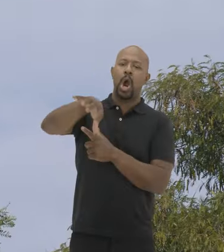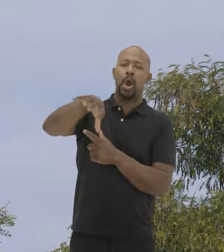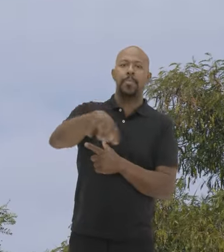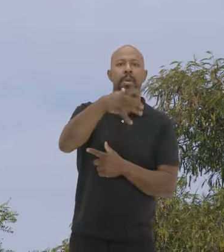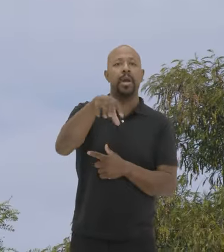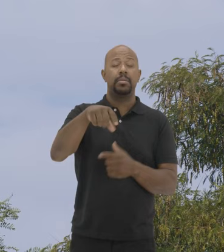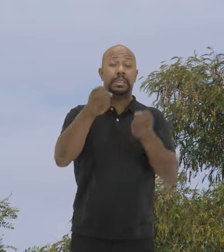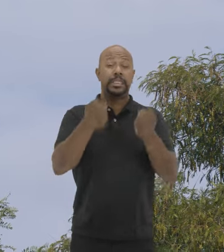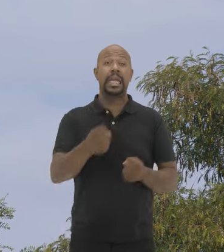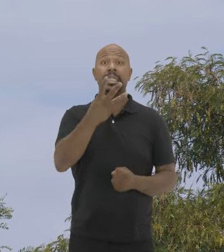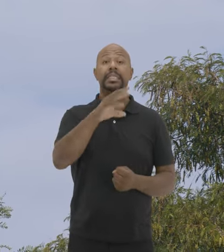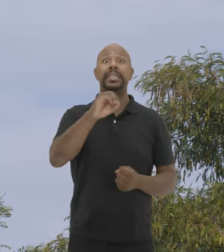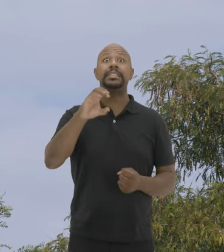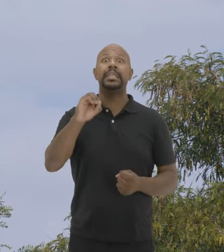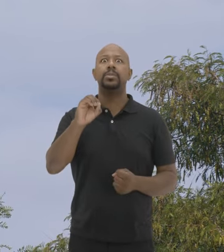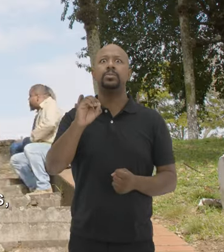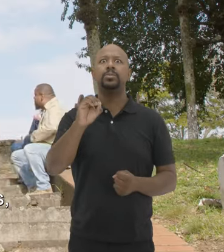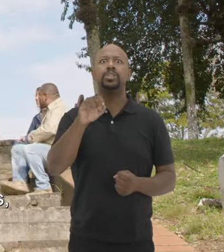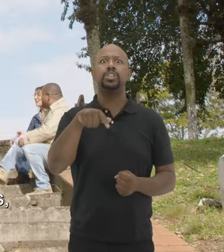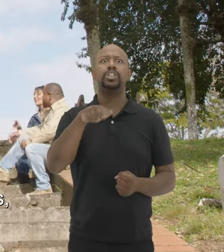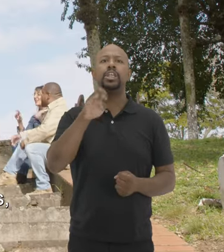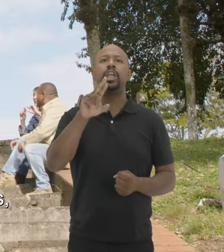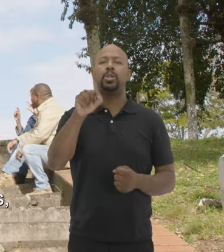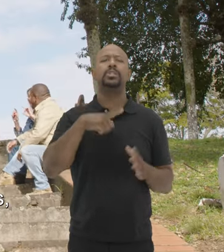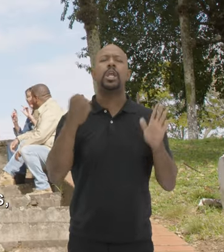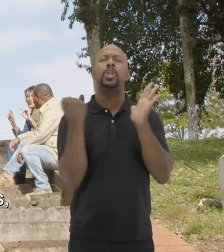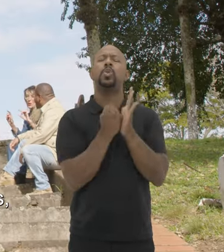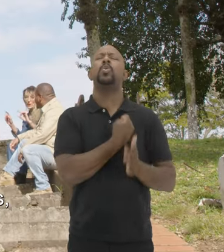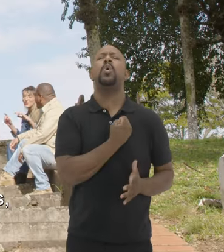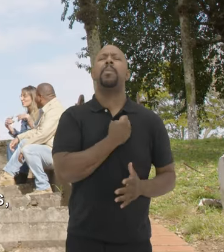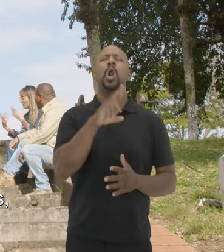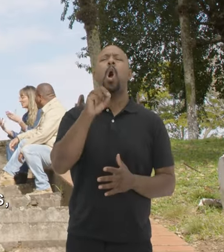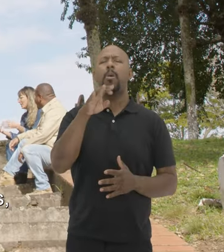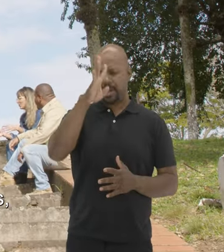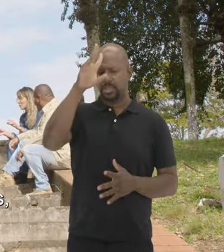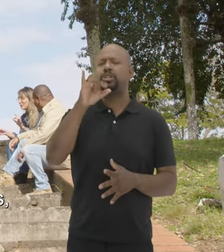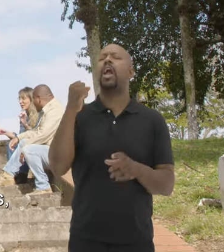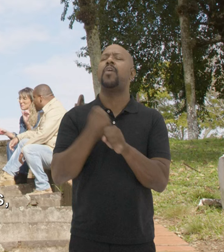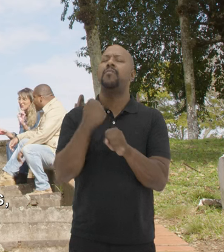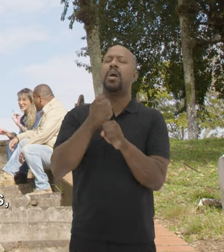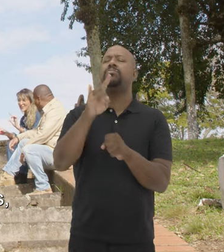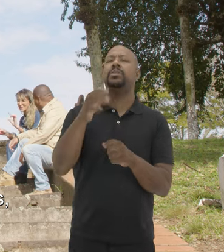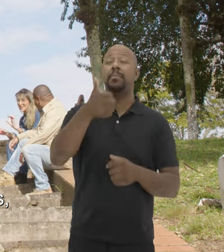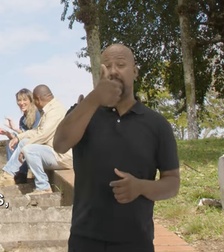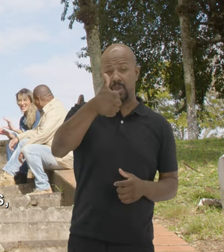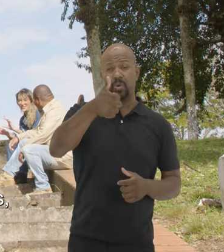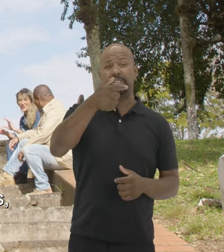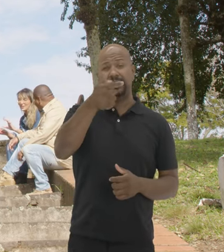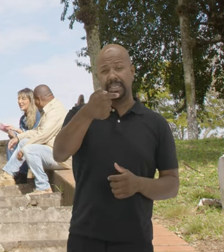e ele pesa 300 quilos e Tem marcado em números romanos quando ele foi feito né